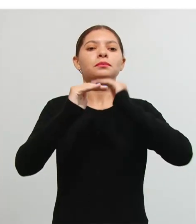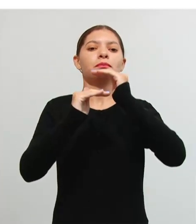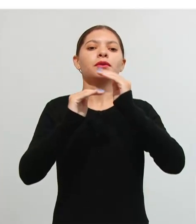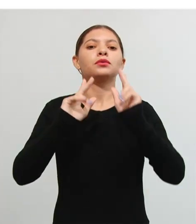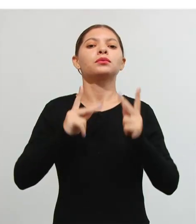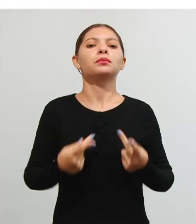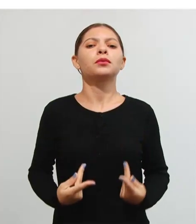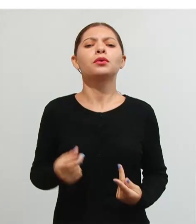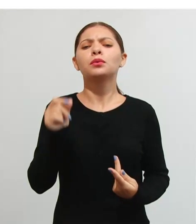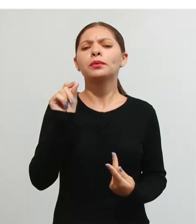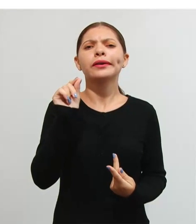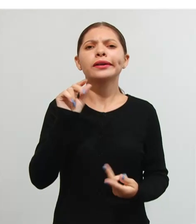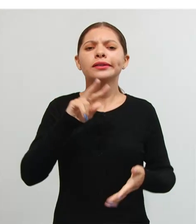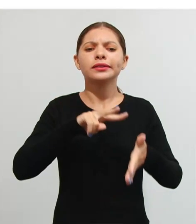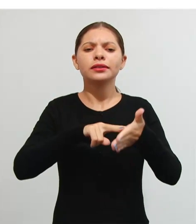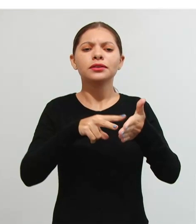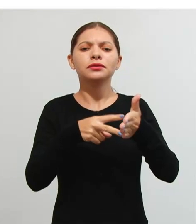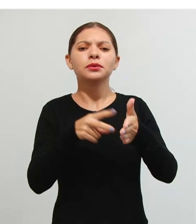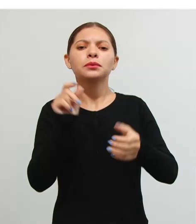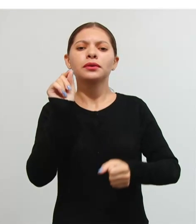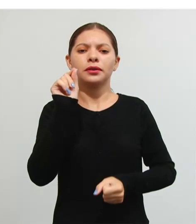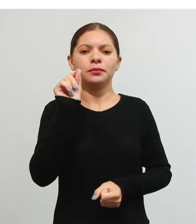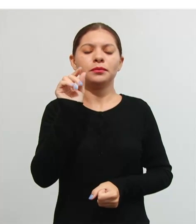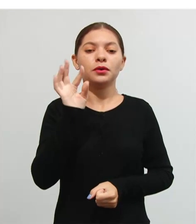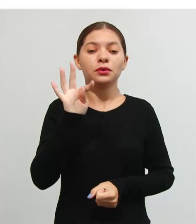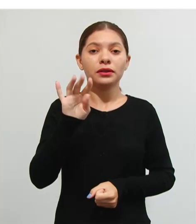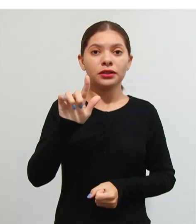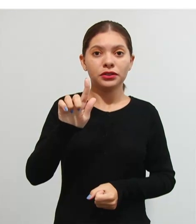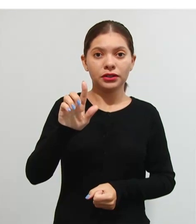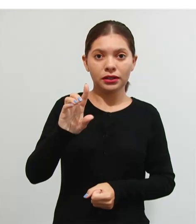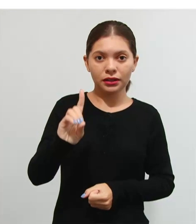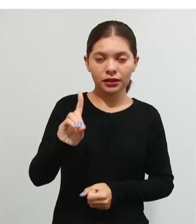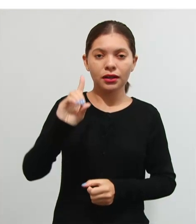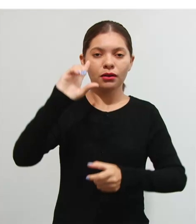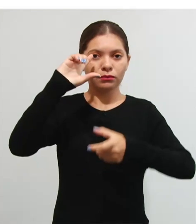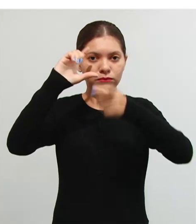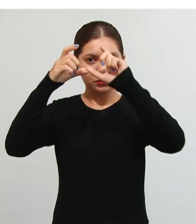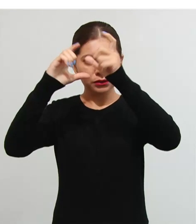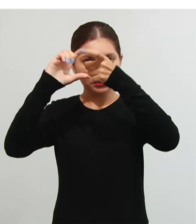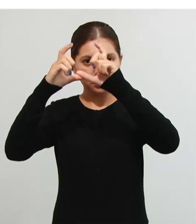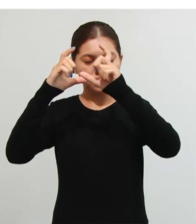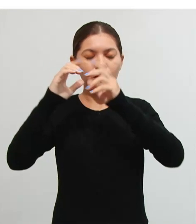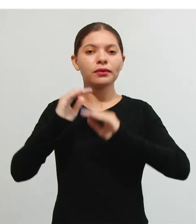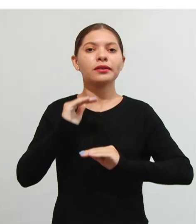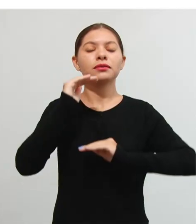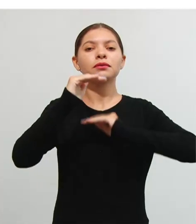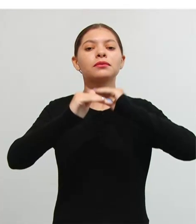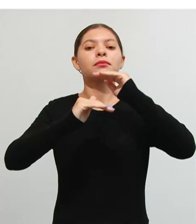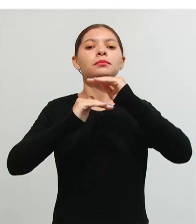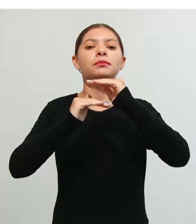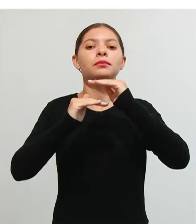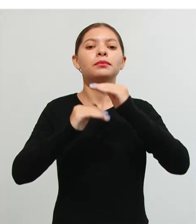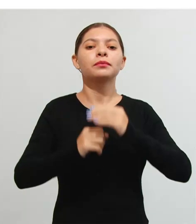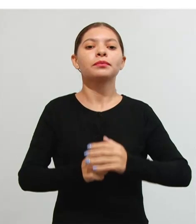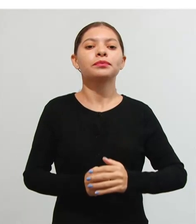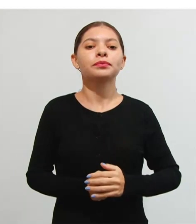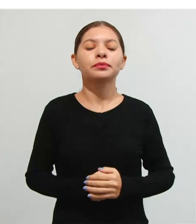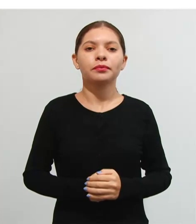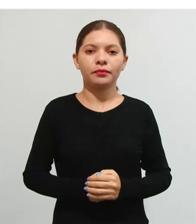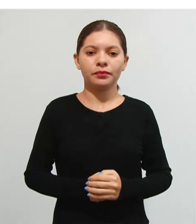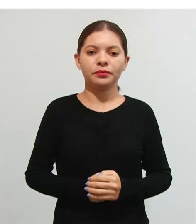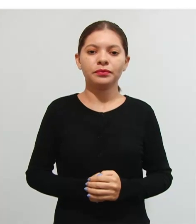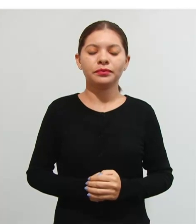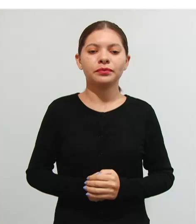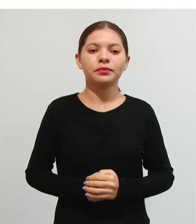esse transtorno de desenvolvimento humano? O TGD, os transtornos globais do desenvolvimento, ele faz parte